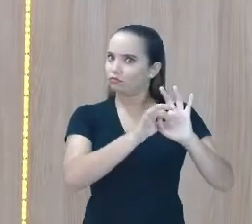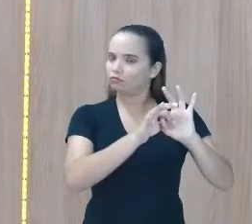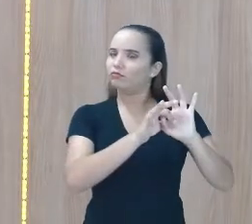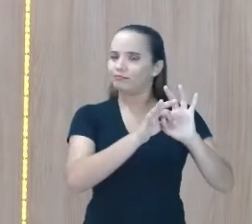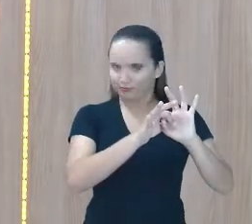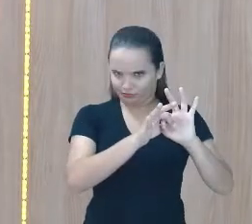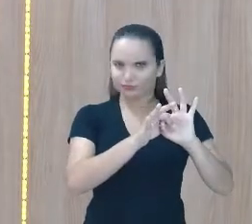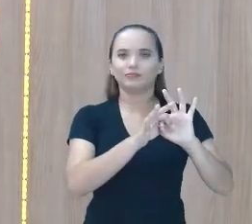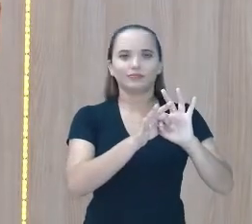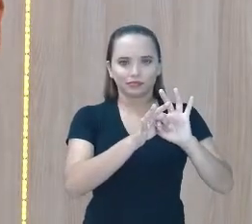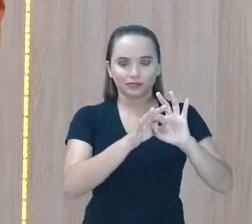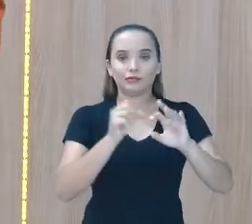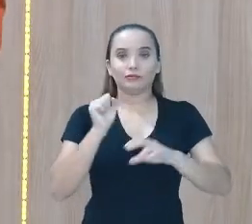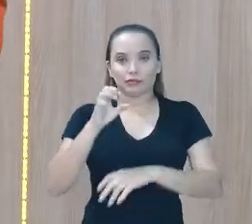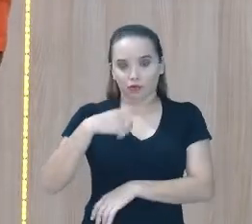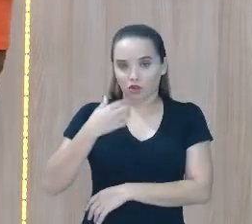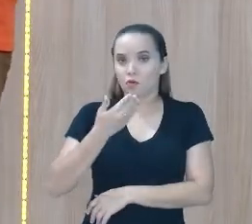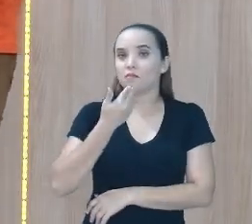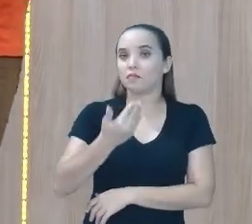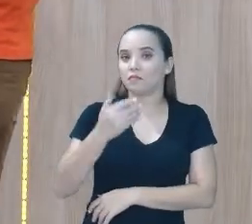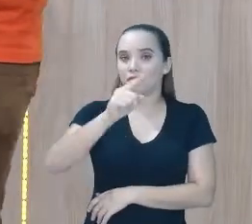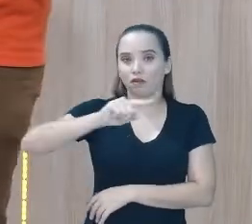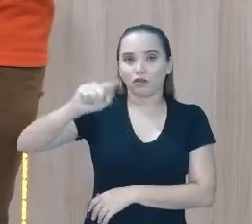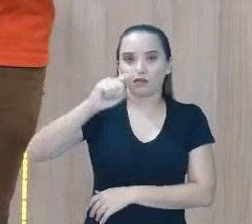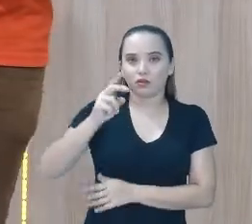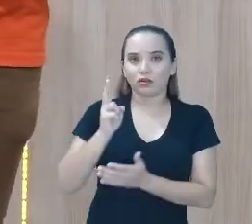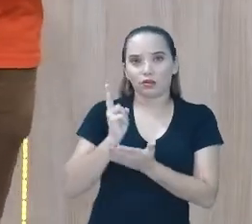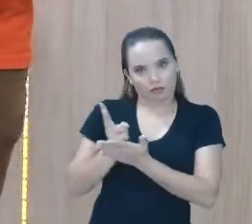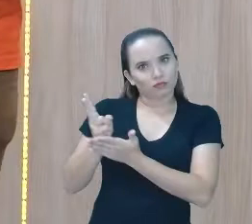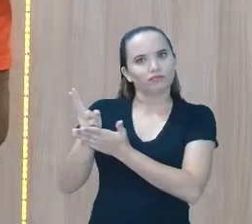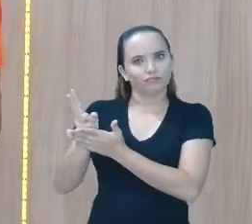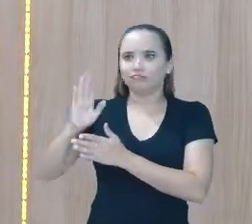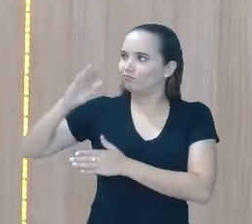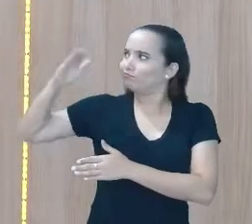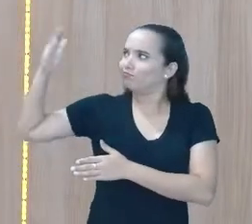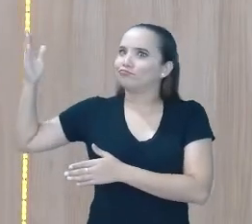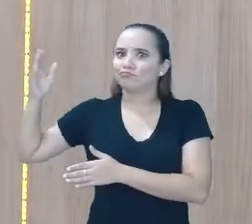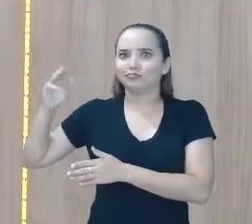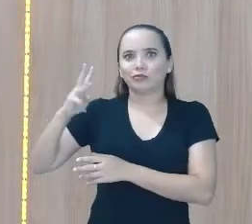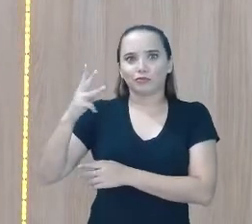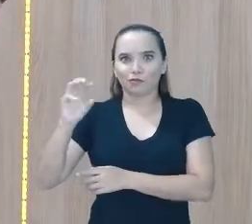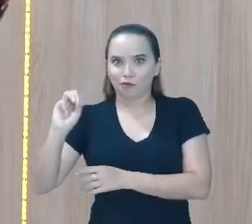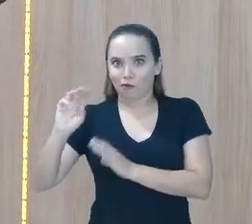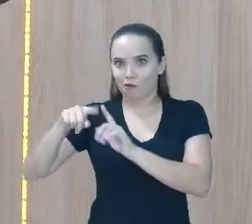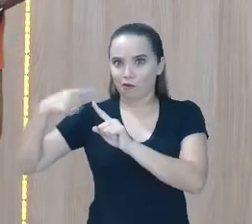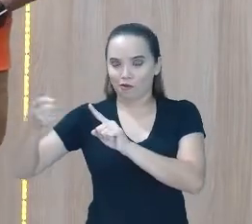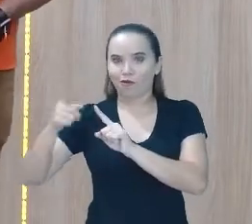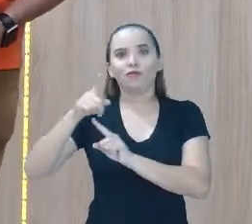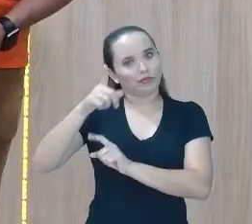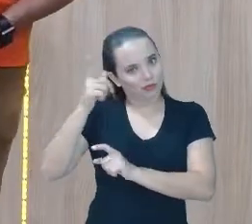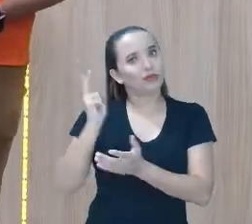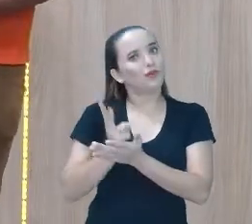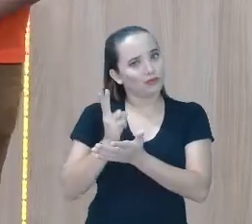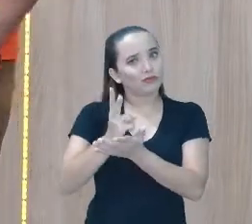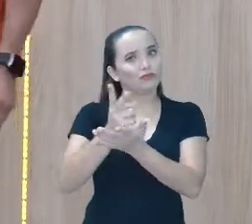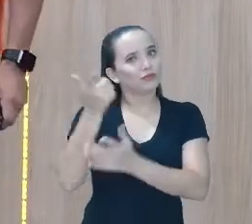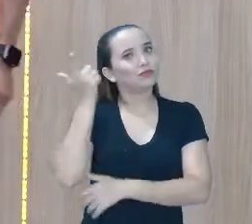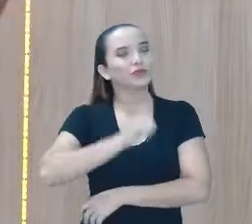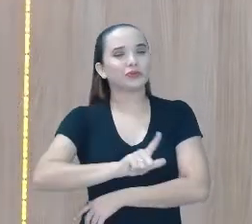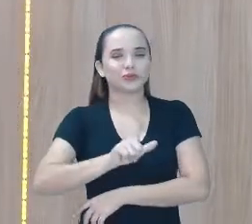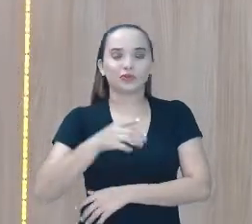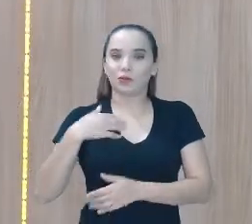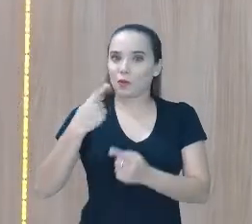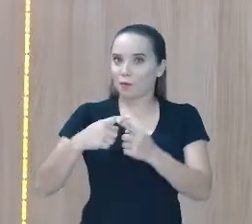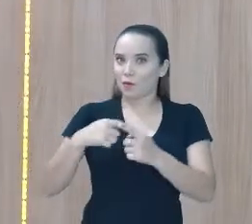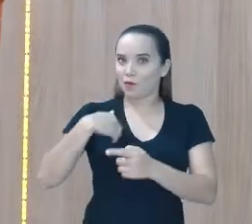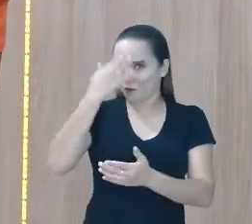você continuar escrevendo aqui esses números, você vai conseguir aí escrever tranquilamente, porque acredito que você já